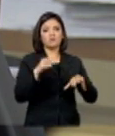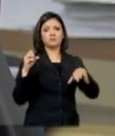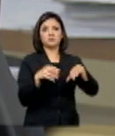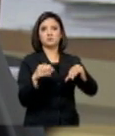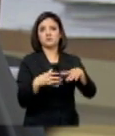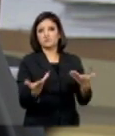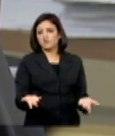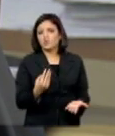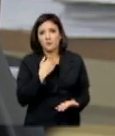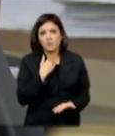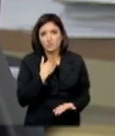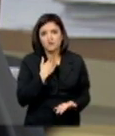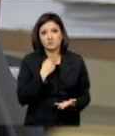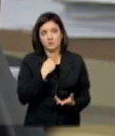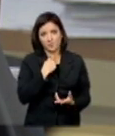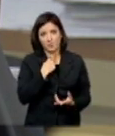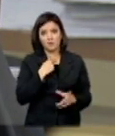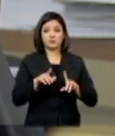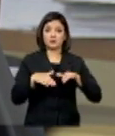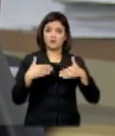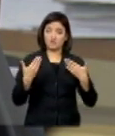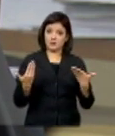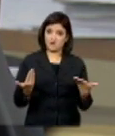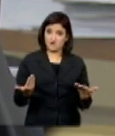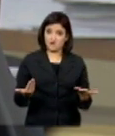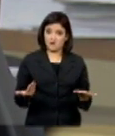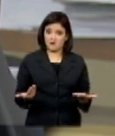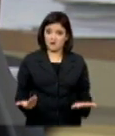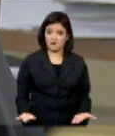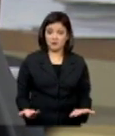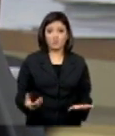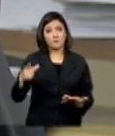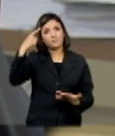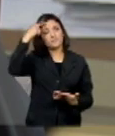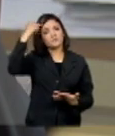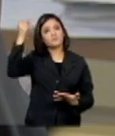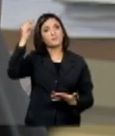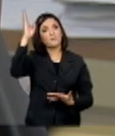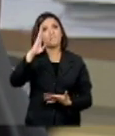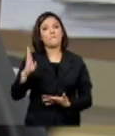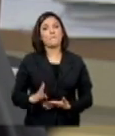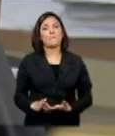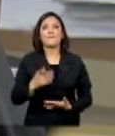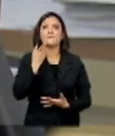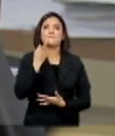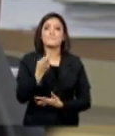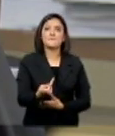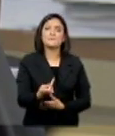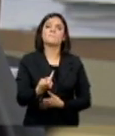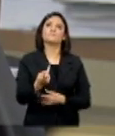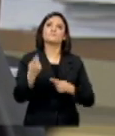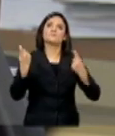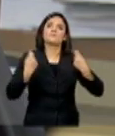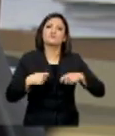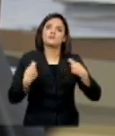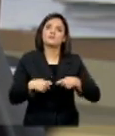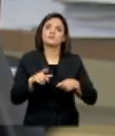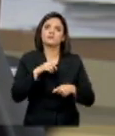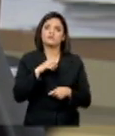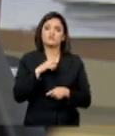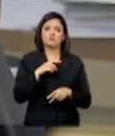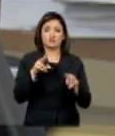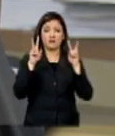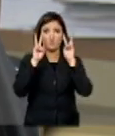partido autor da ação o problema exclusivamente brasileiro o que reforça a necessidade da atenção do